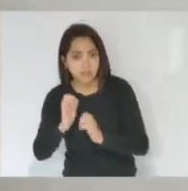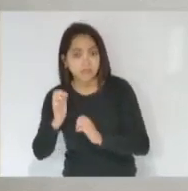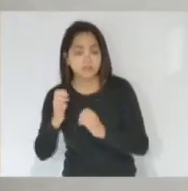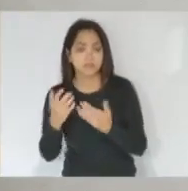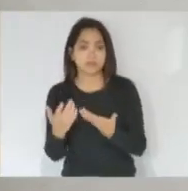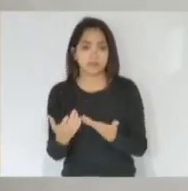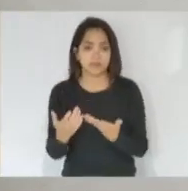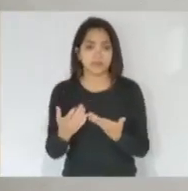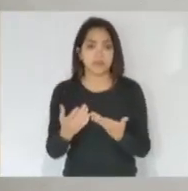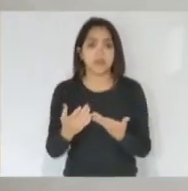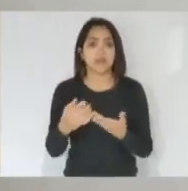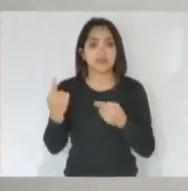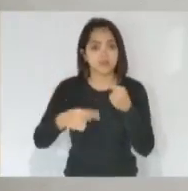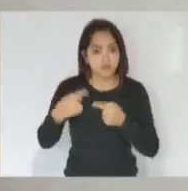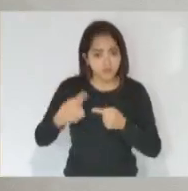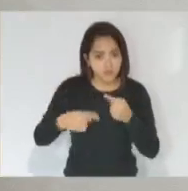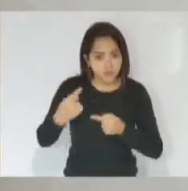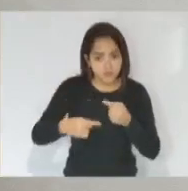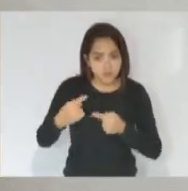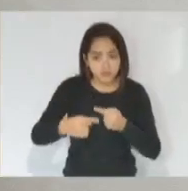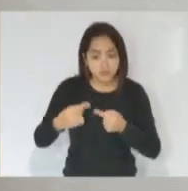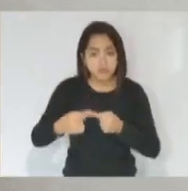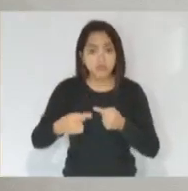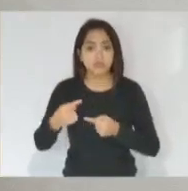calmamente, extremamente